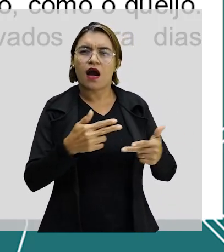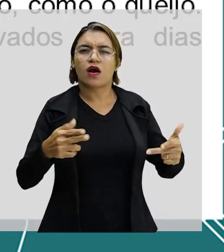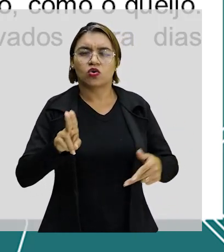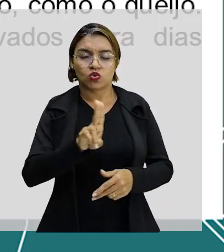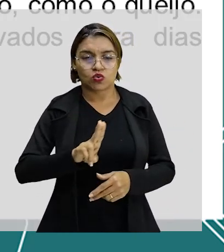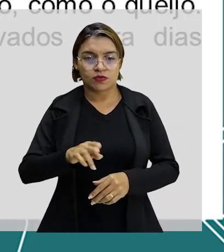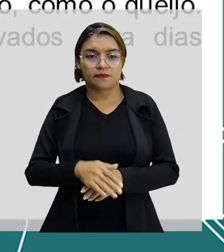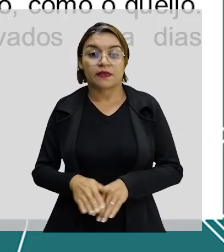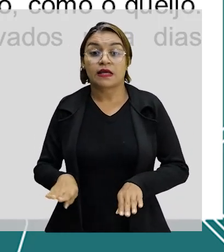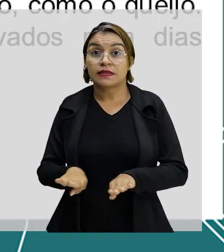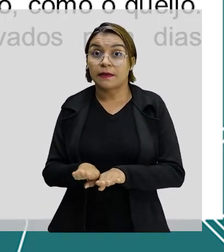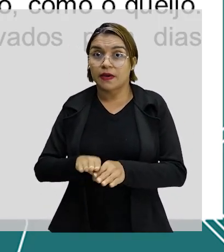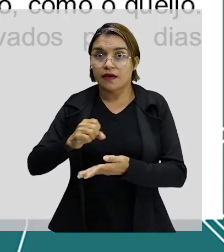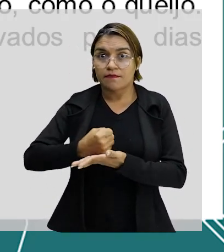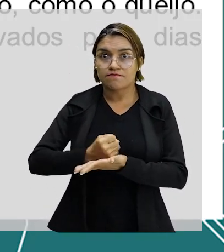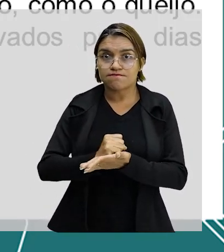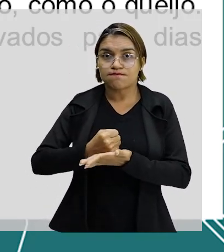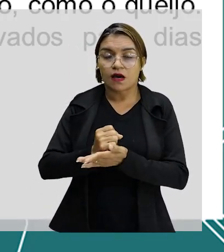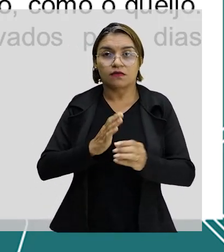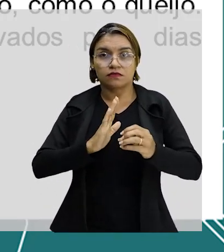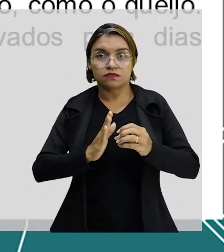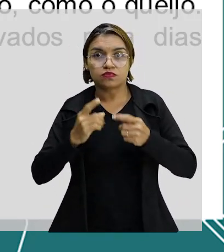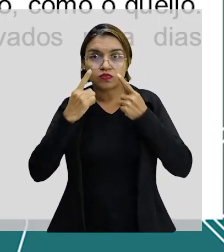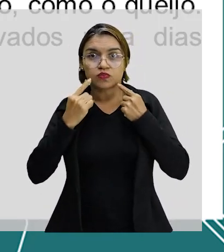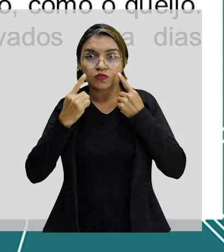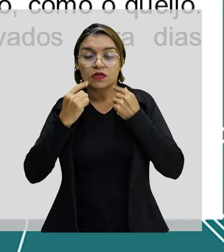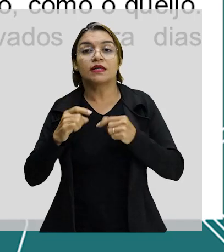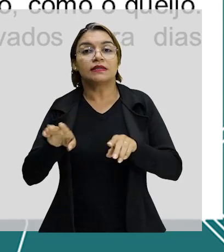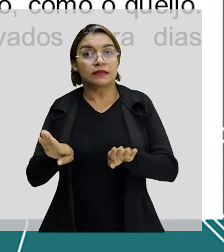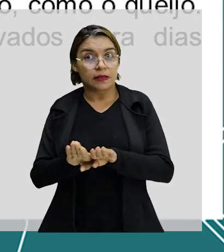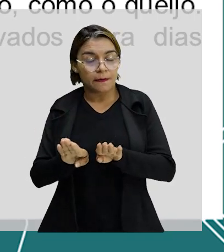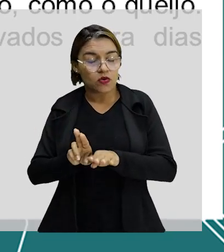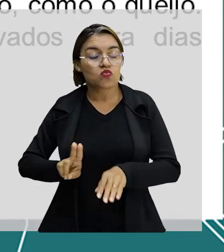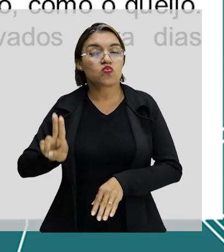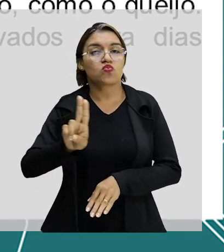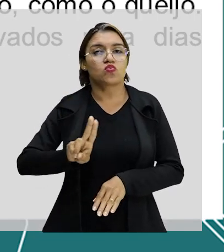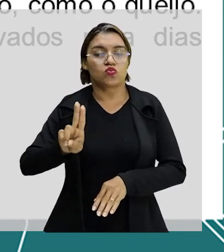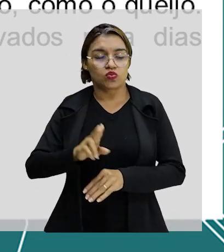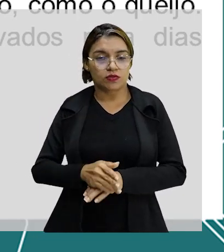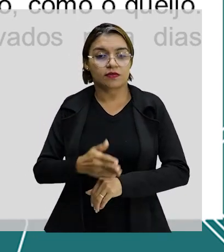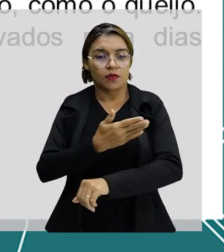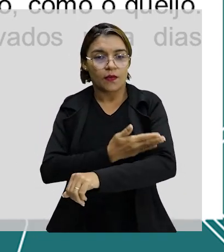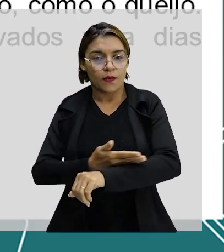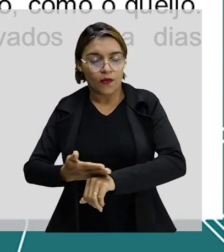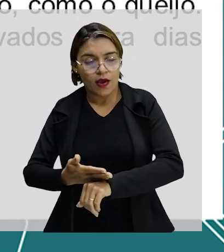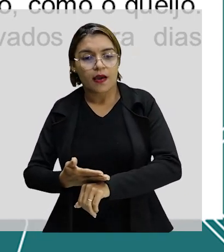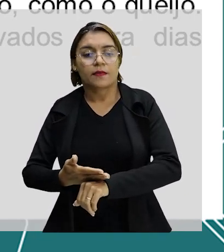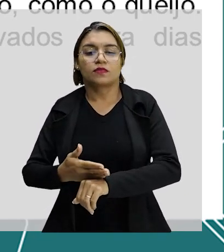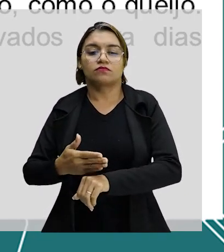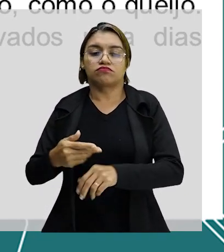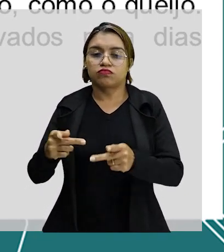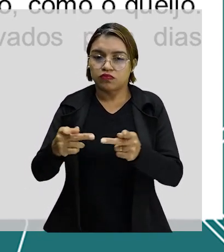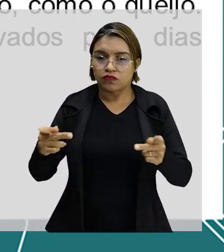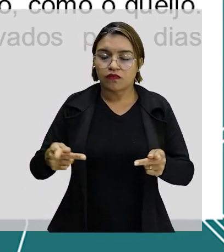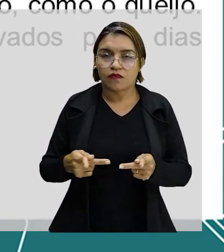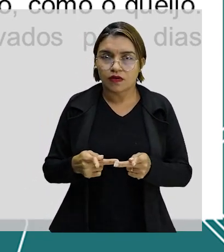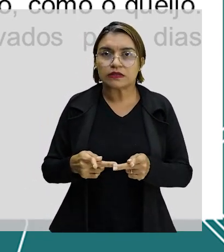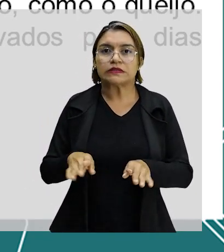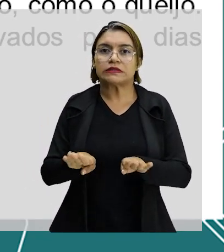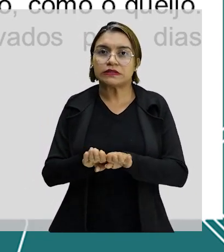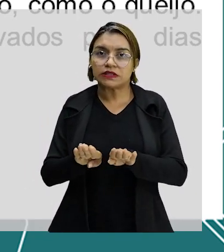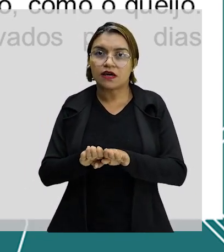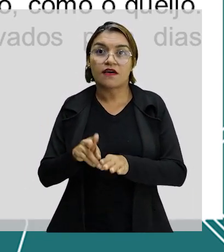O emprego do alho e da cebola como principais condimentos. O hábito de acompanhar as refeições com